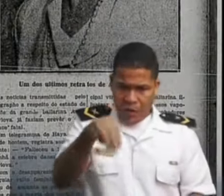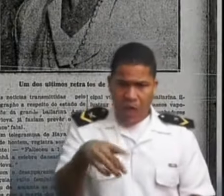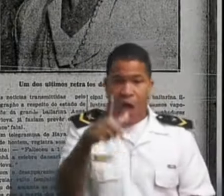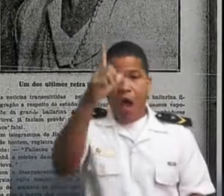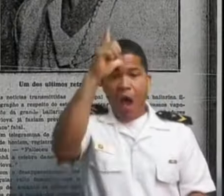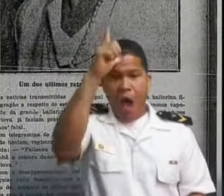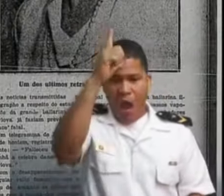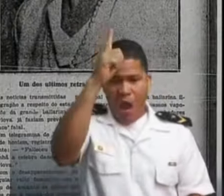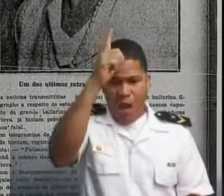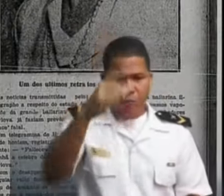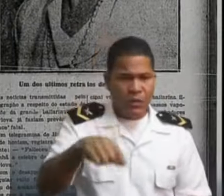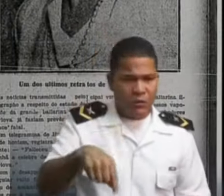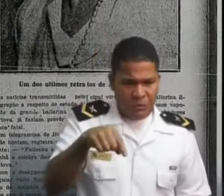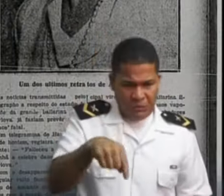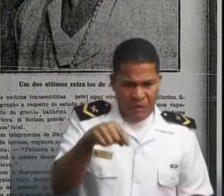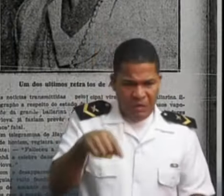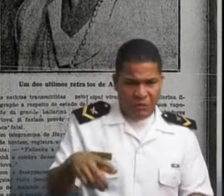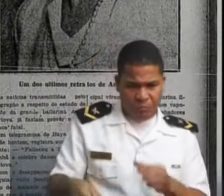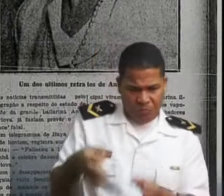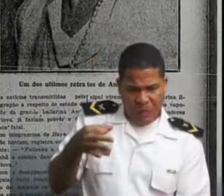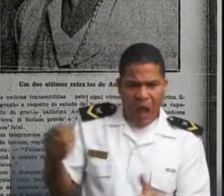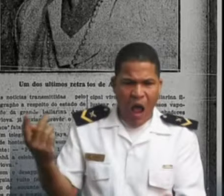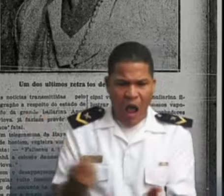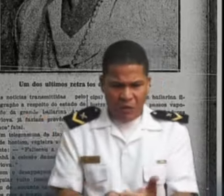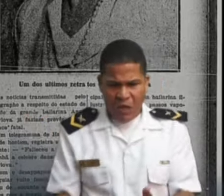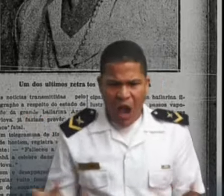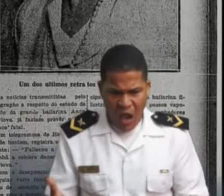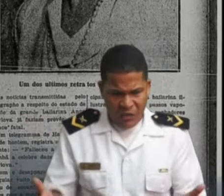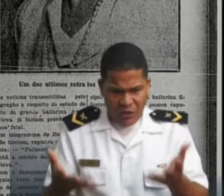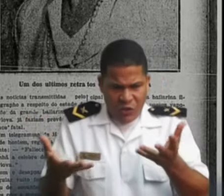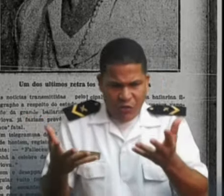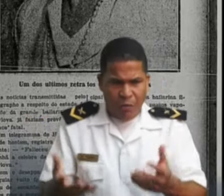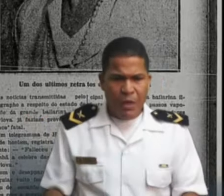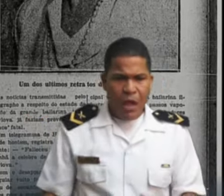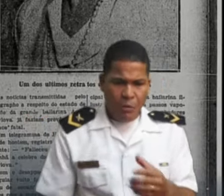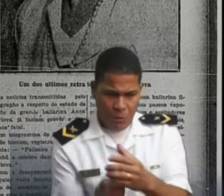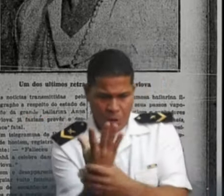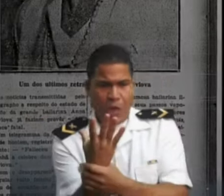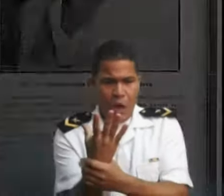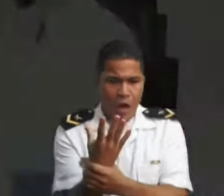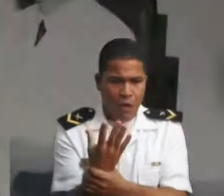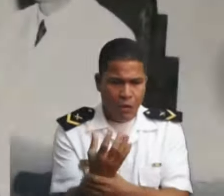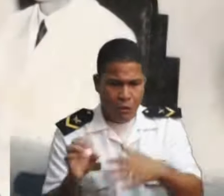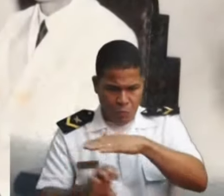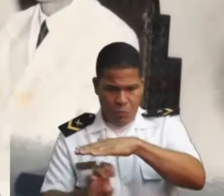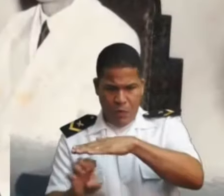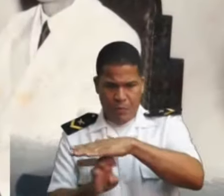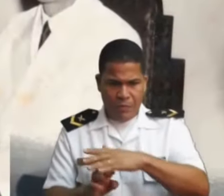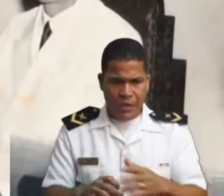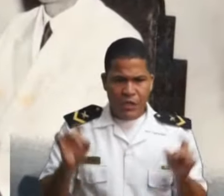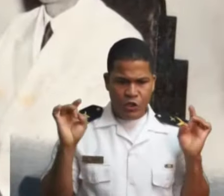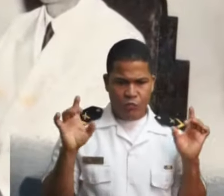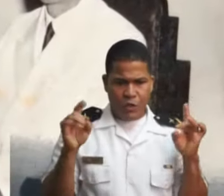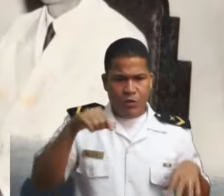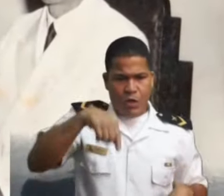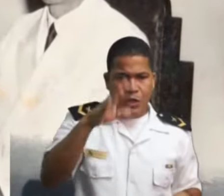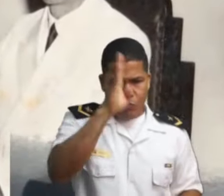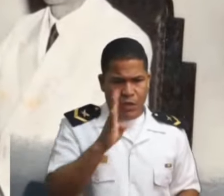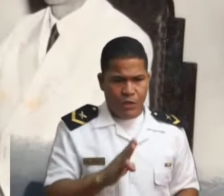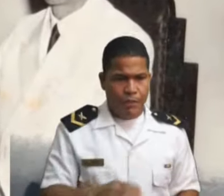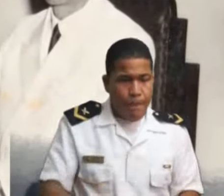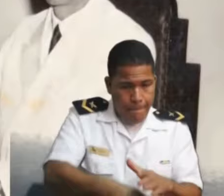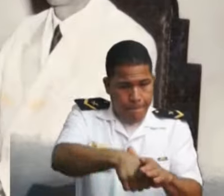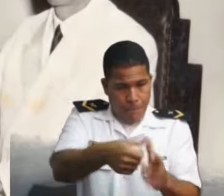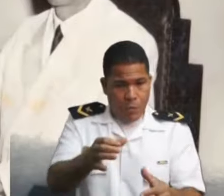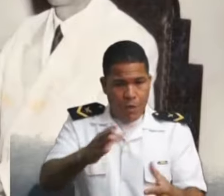fato contribuiu ainda mais para a criação de um órgão especializado no Brasil. O primeiro processo julgado foi o